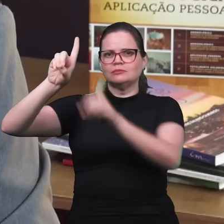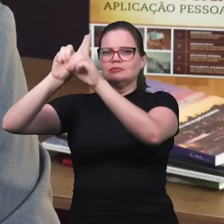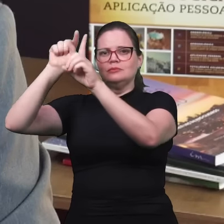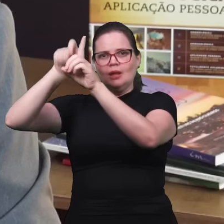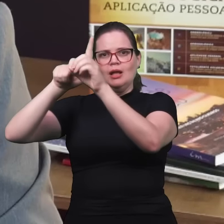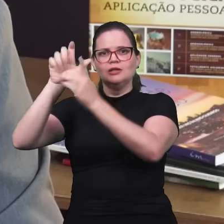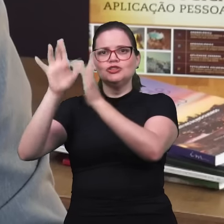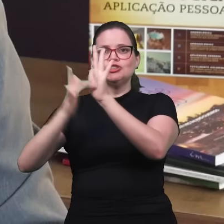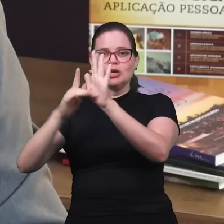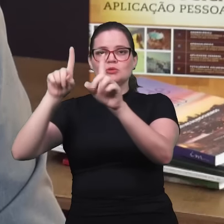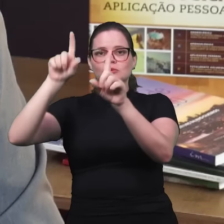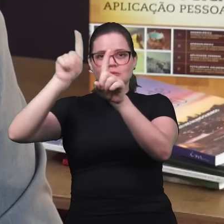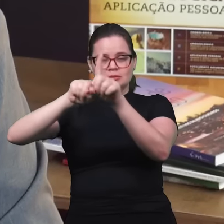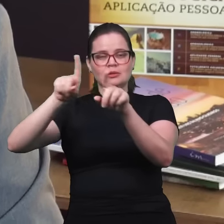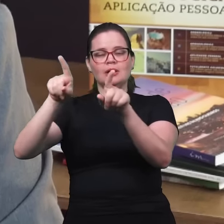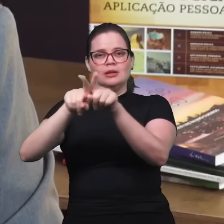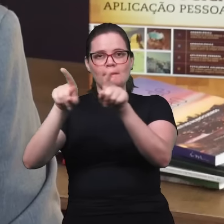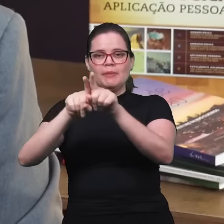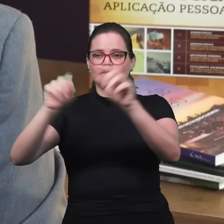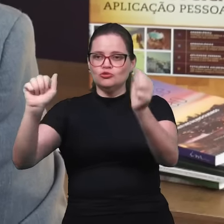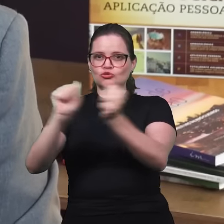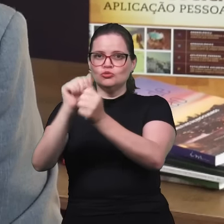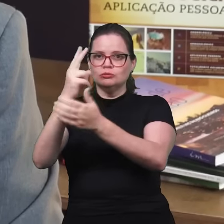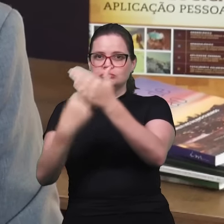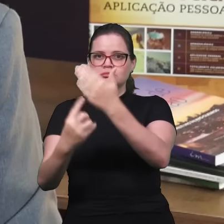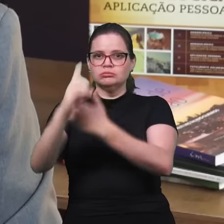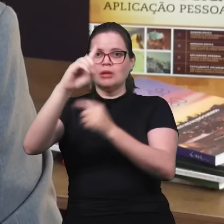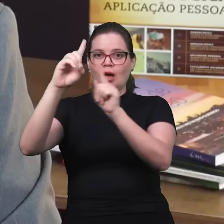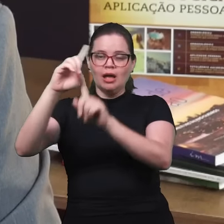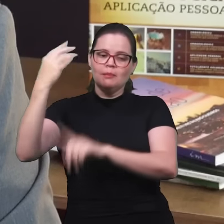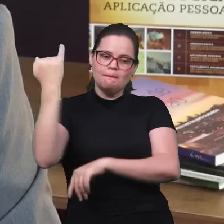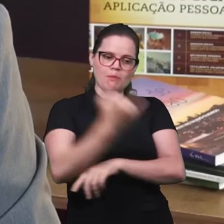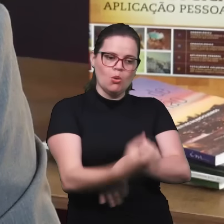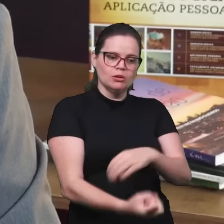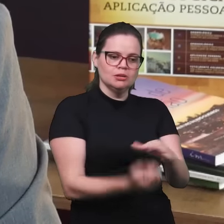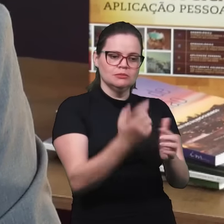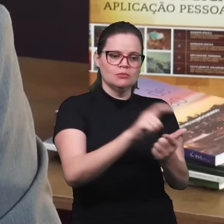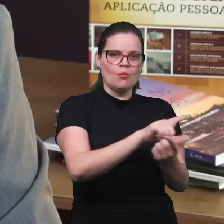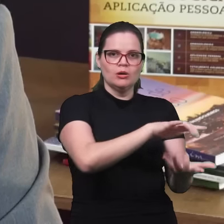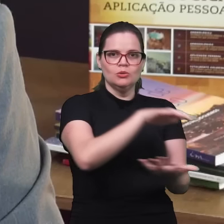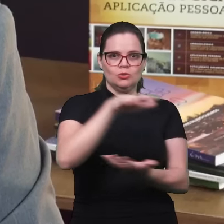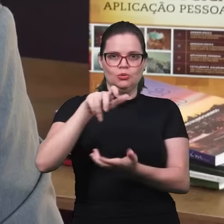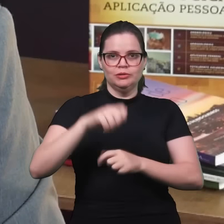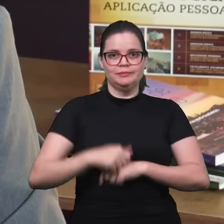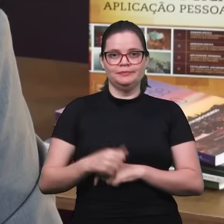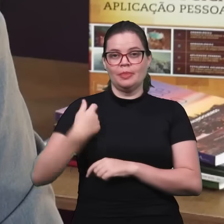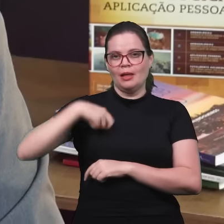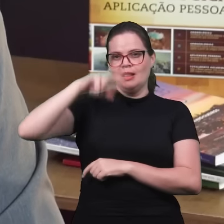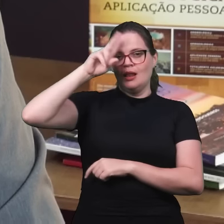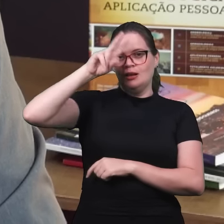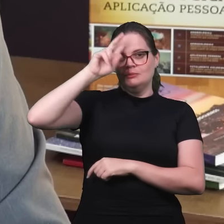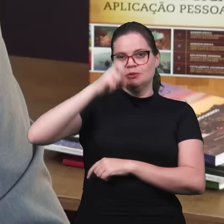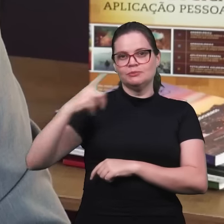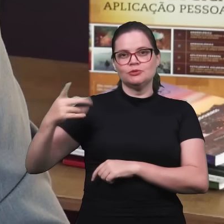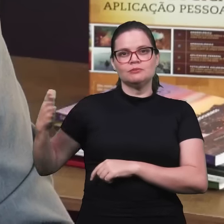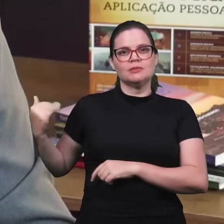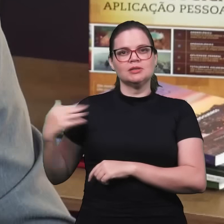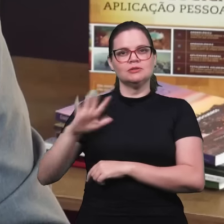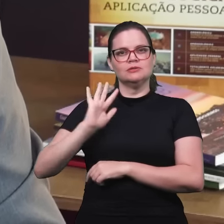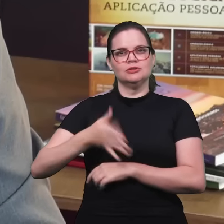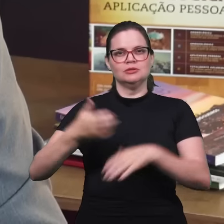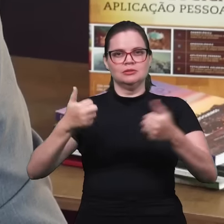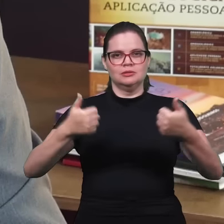né? Então, nós falamos aqui nos primeiros episódios aqui sobre os dias da criação, e o texto aqui em João, ele